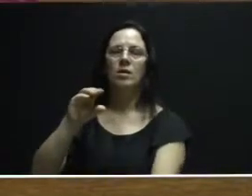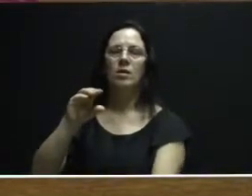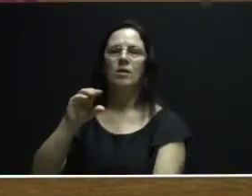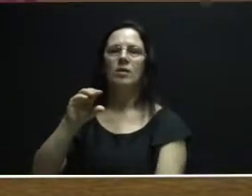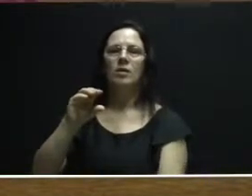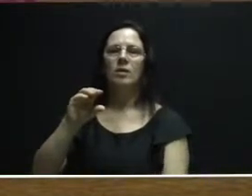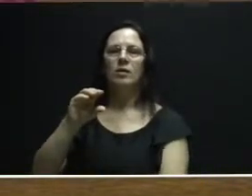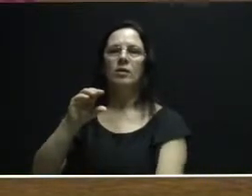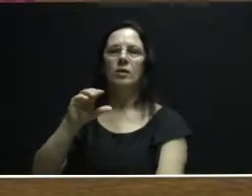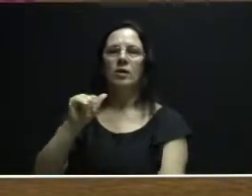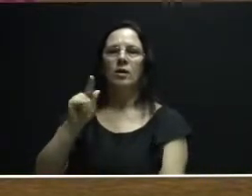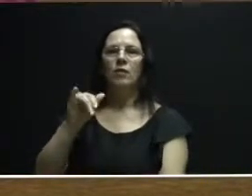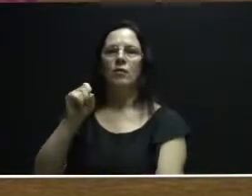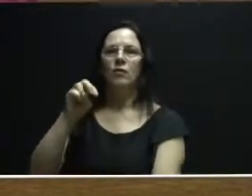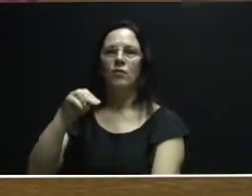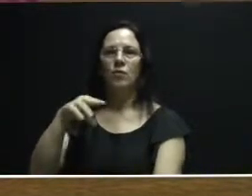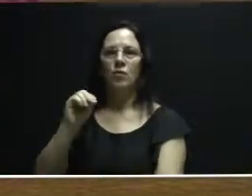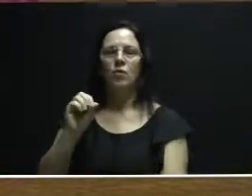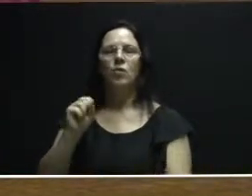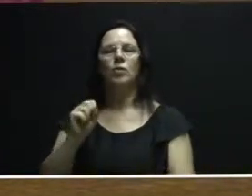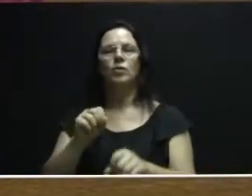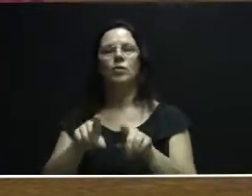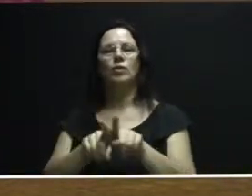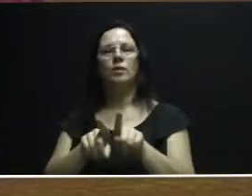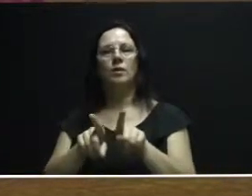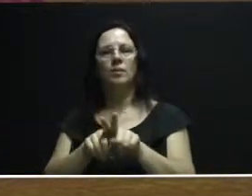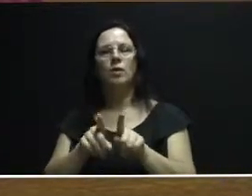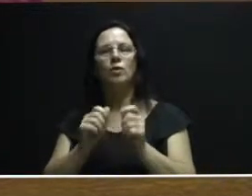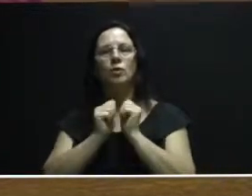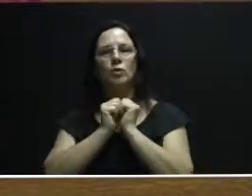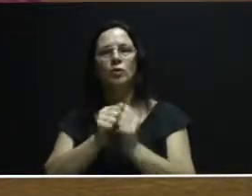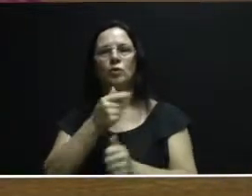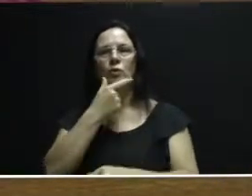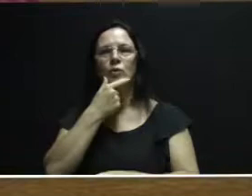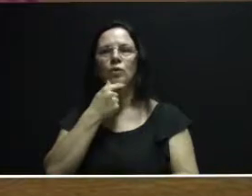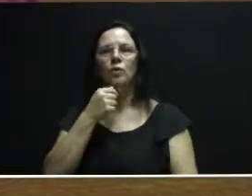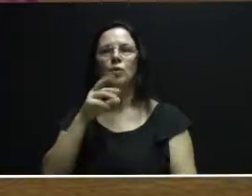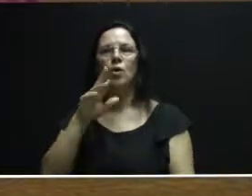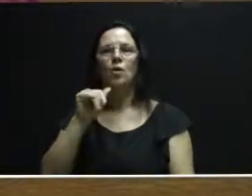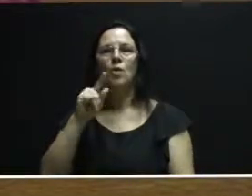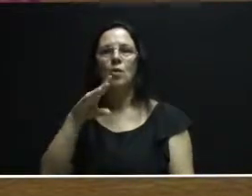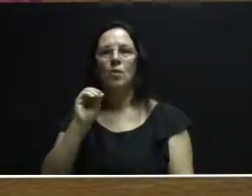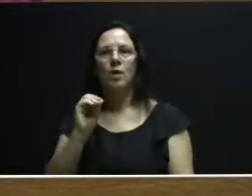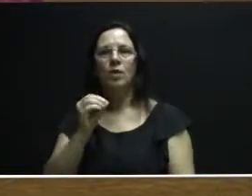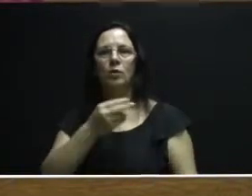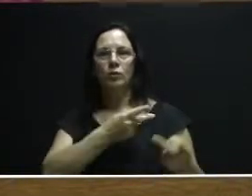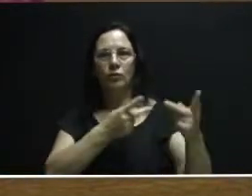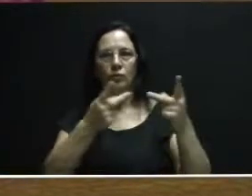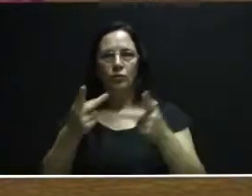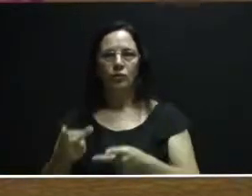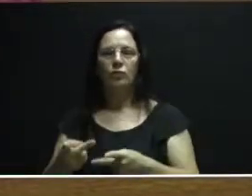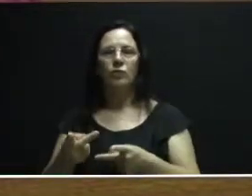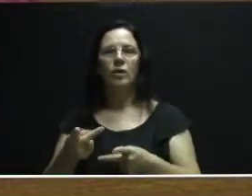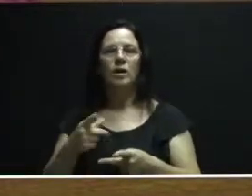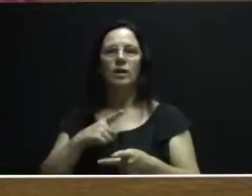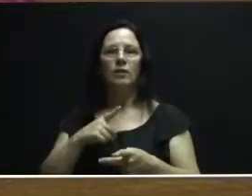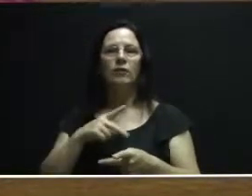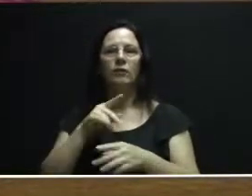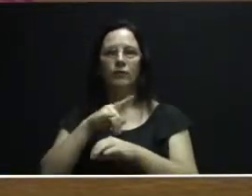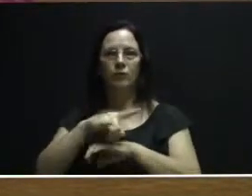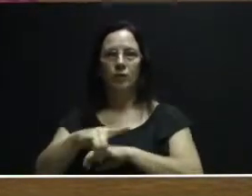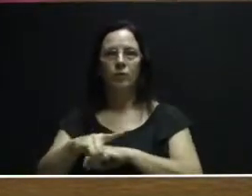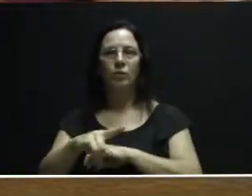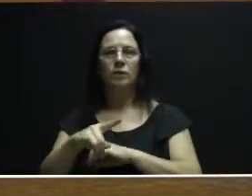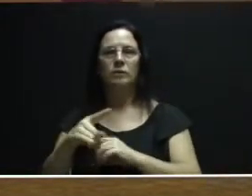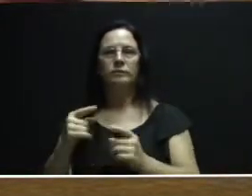O professor Roberto Dick hoje não pôde estar, que a esposa dele sofreu uma cirurgia, então seria a nossa grande referência